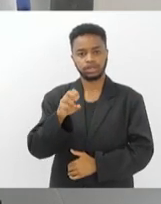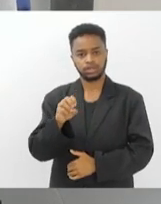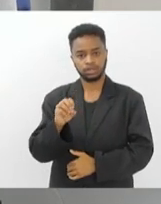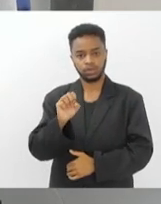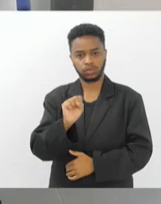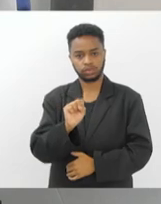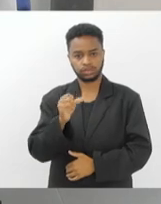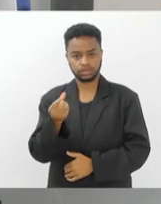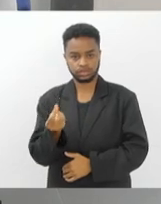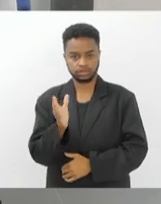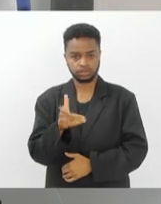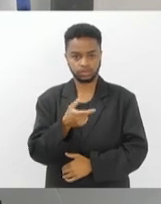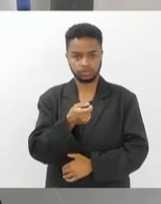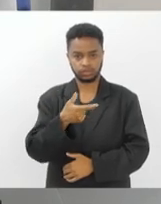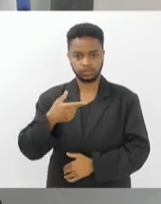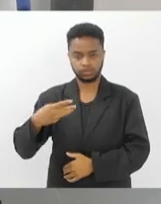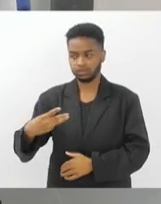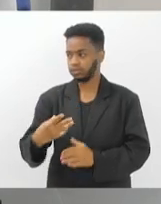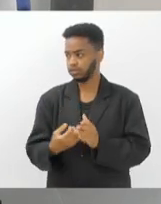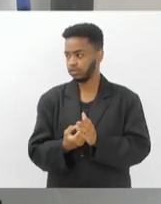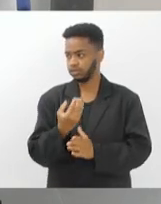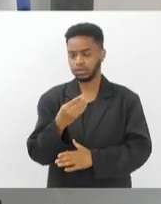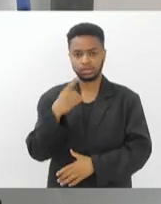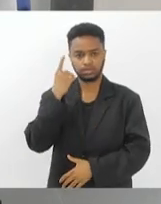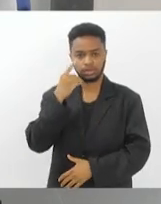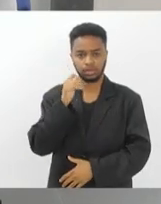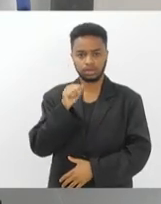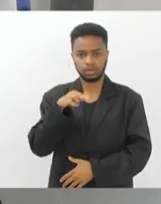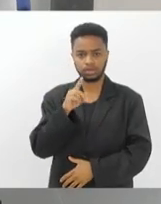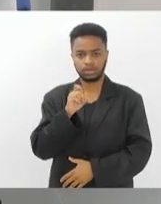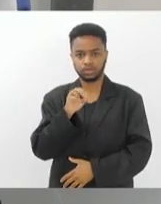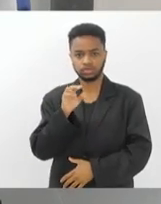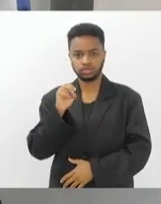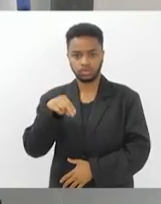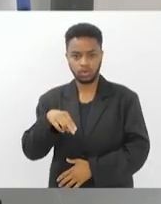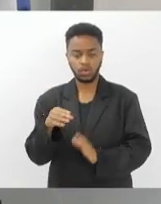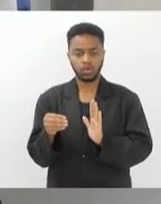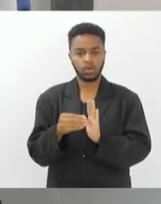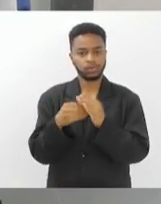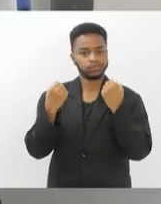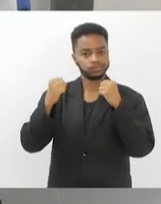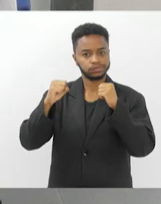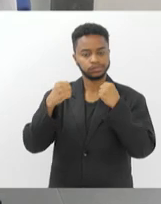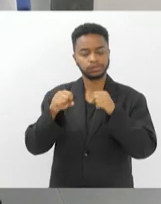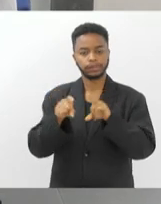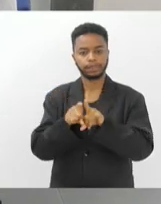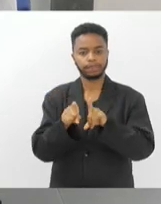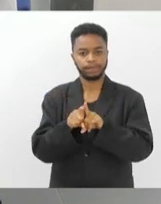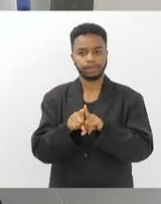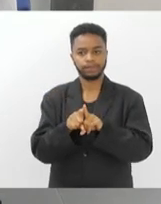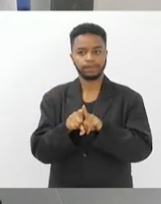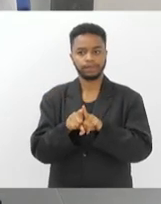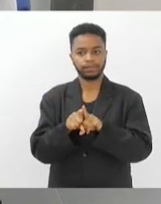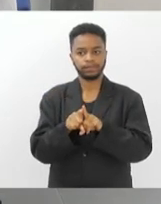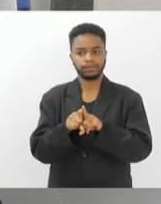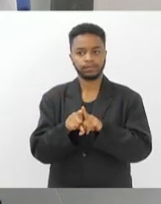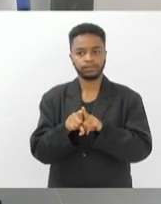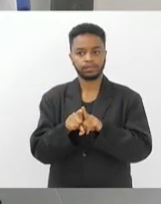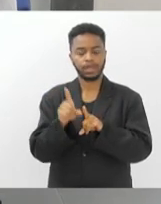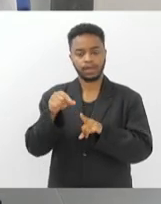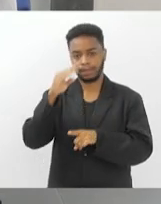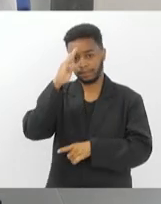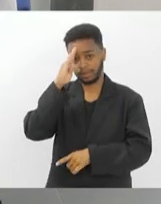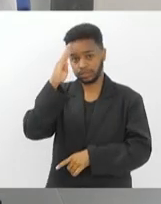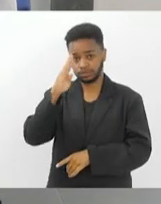de 24, de autoria do deputado Anderson Moraes, que reconhece a prática da atividade física e do exercício físico como essenciais